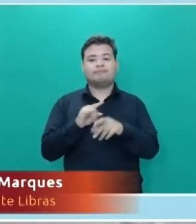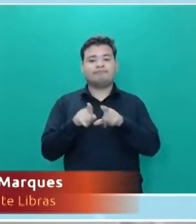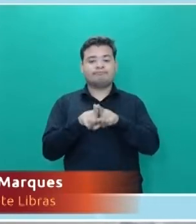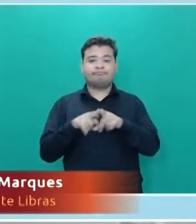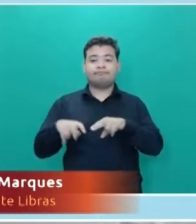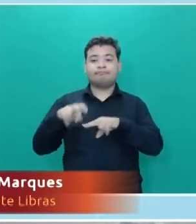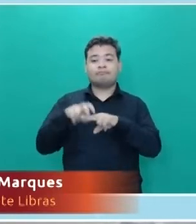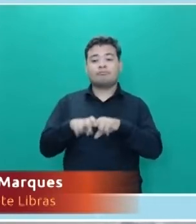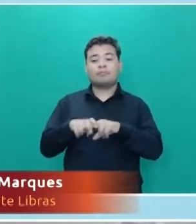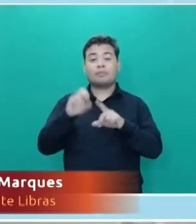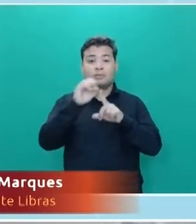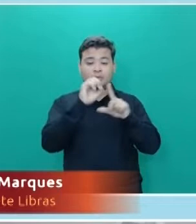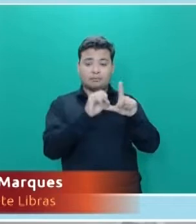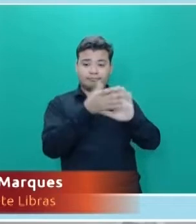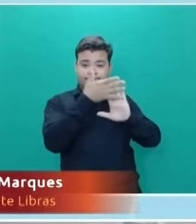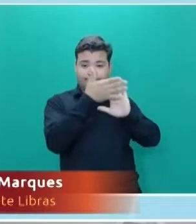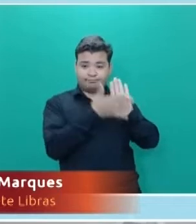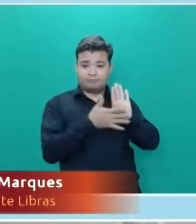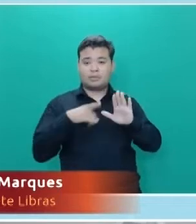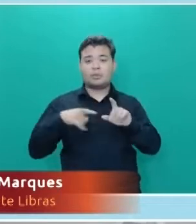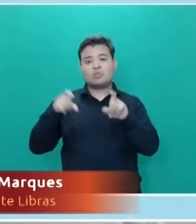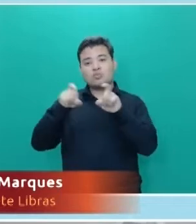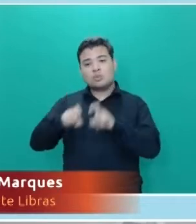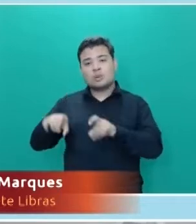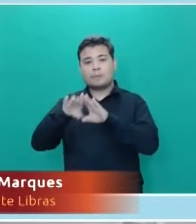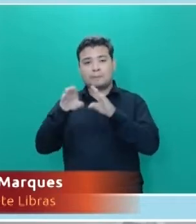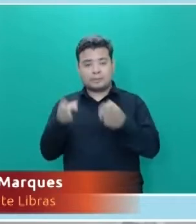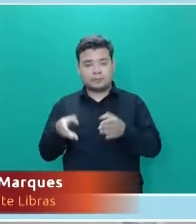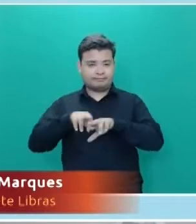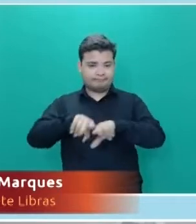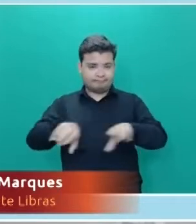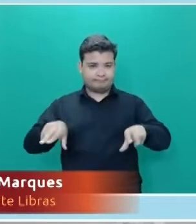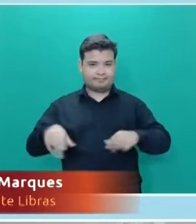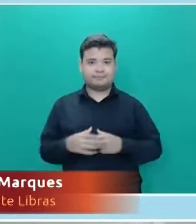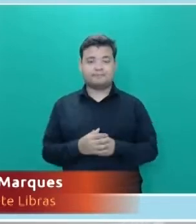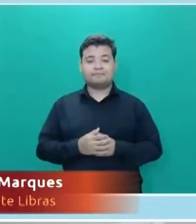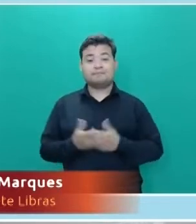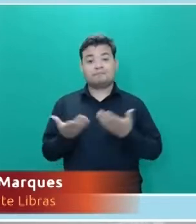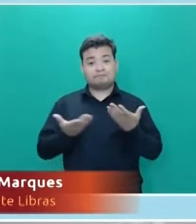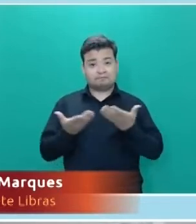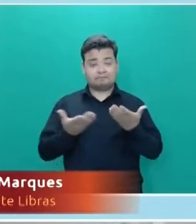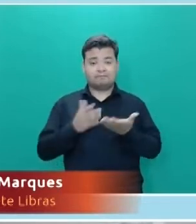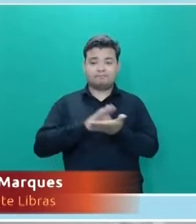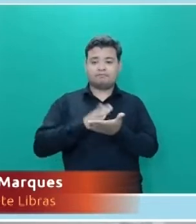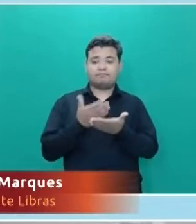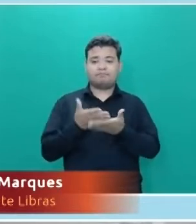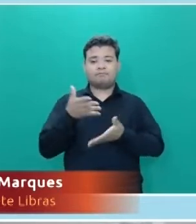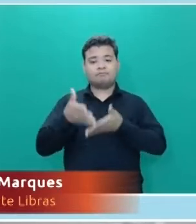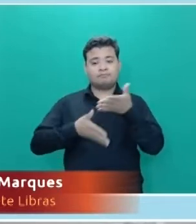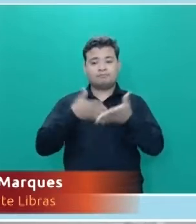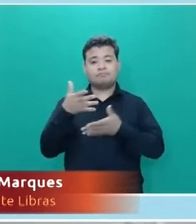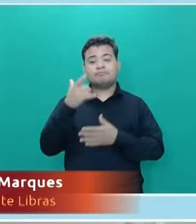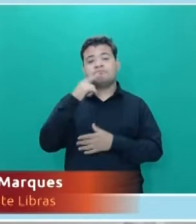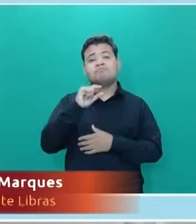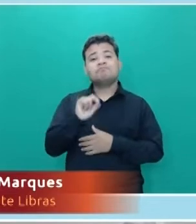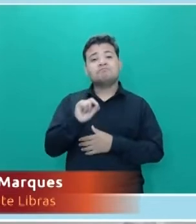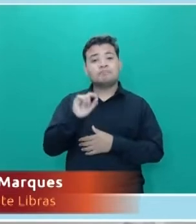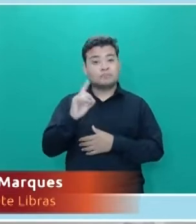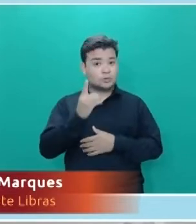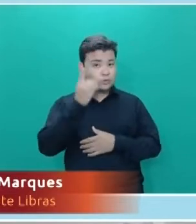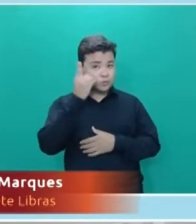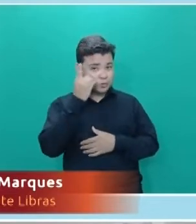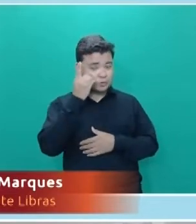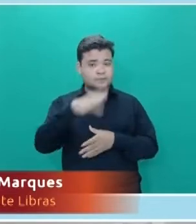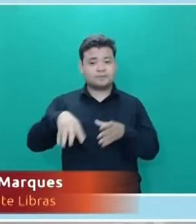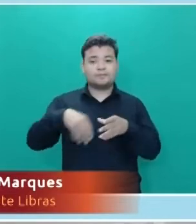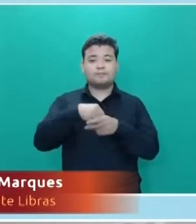alguns computadores e mesas. Quem faz a interpretação para Libras no programa de hoje é o Diogo Marques. Ele é